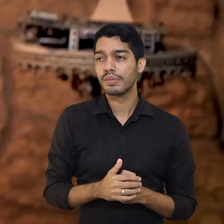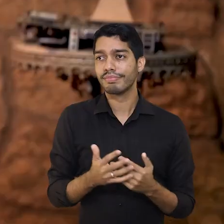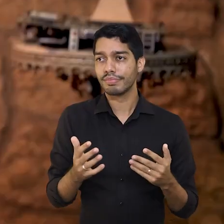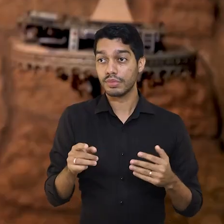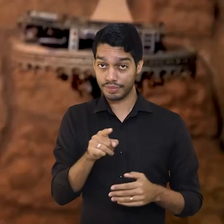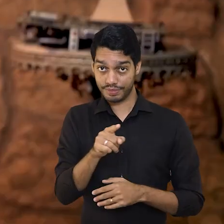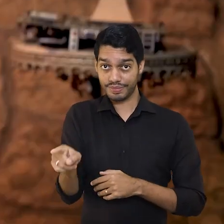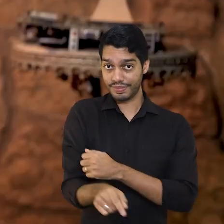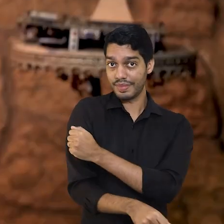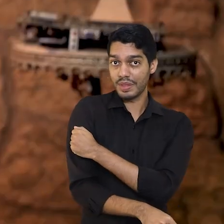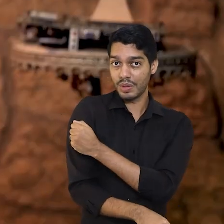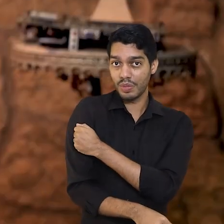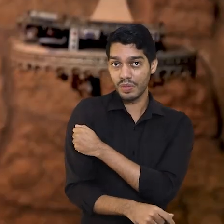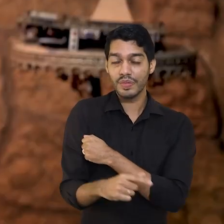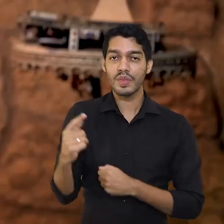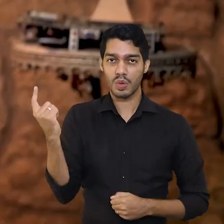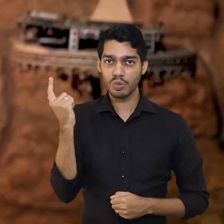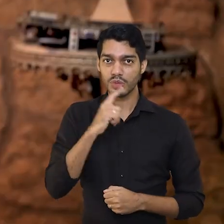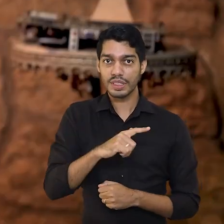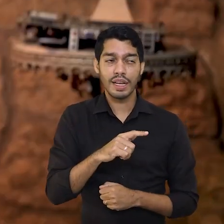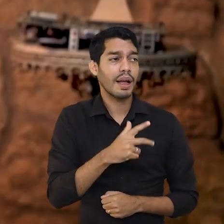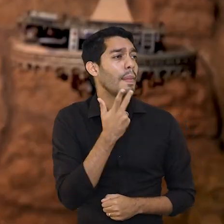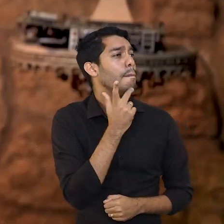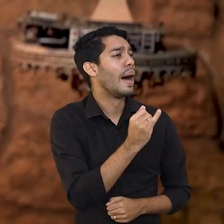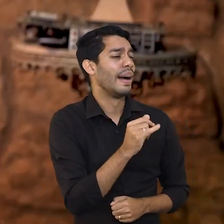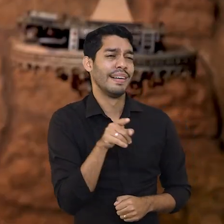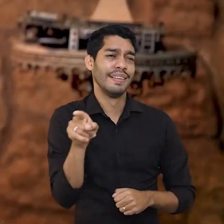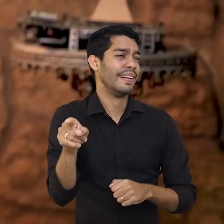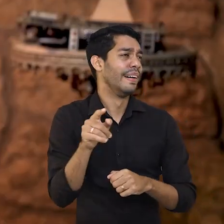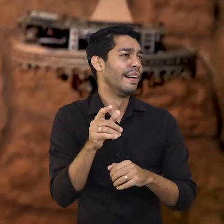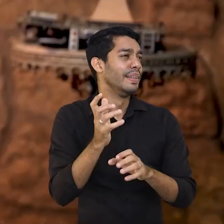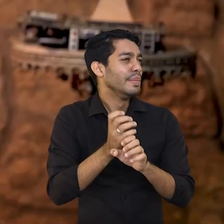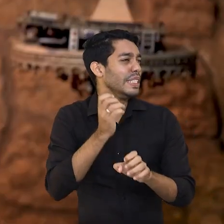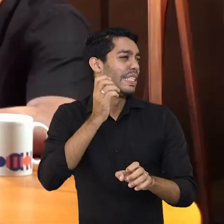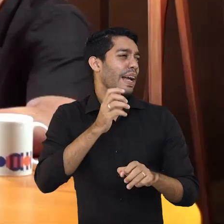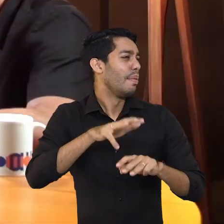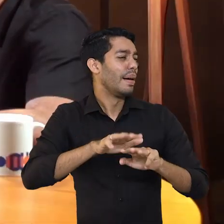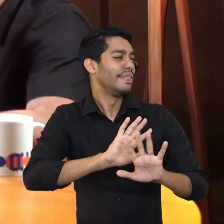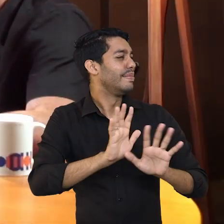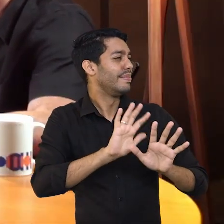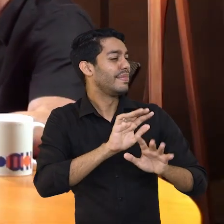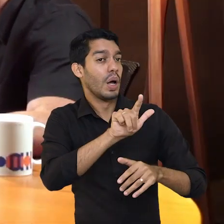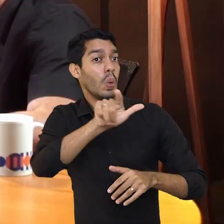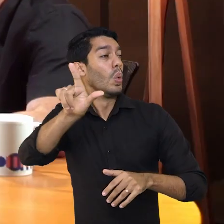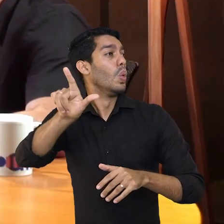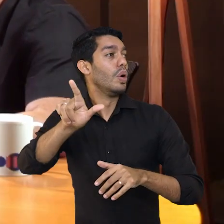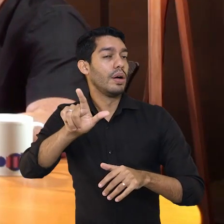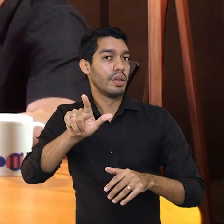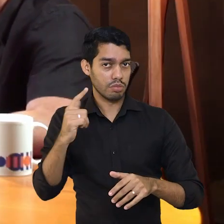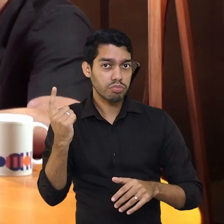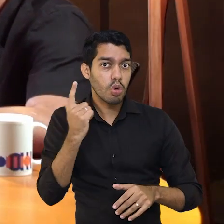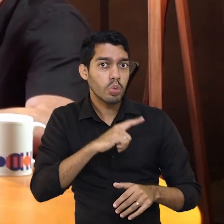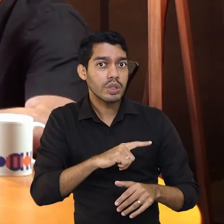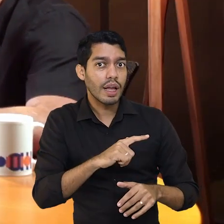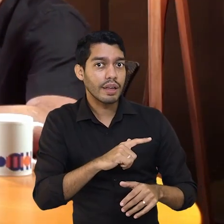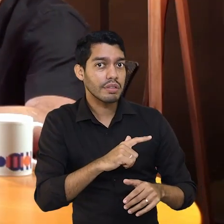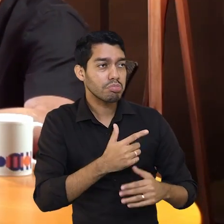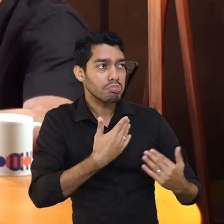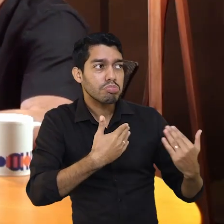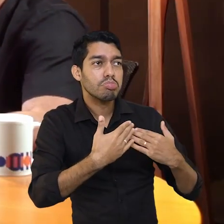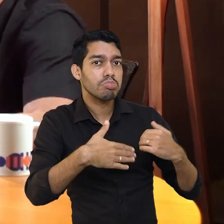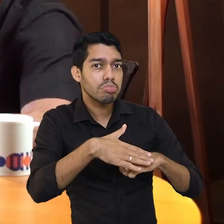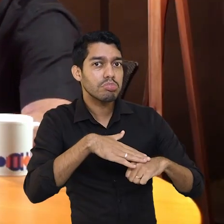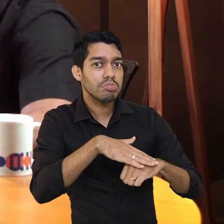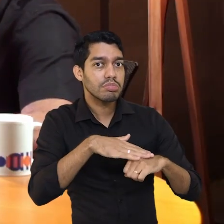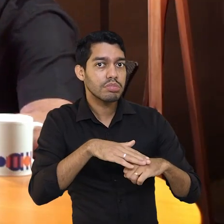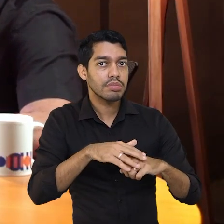Os estudantes estão conseguindo convencer os pais, estão conseguindo se diversificar mais nessas